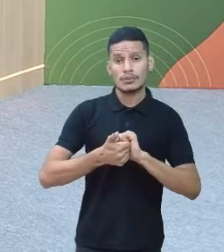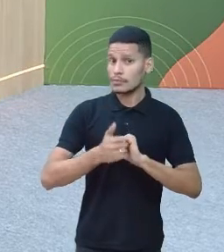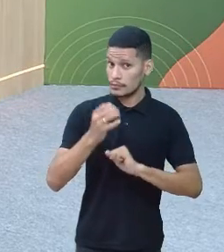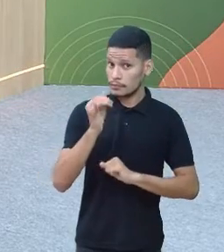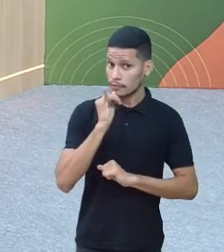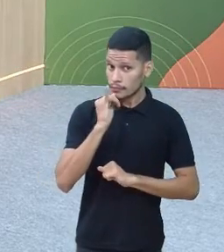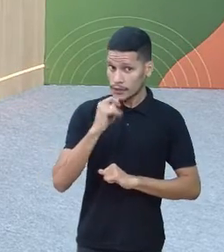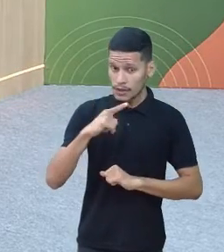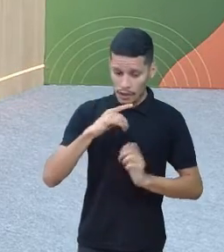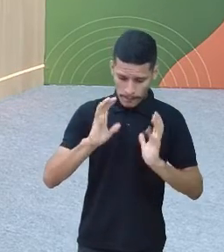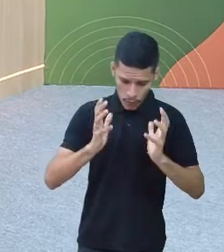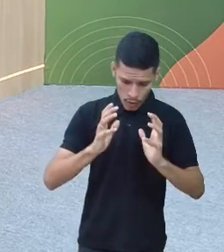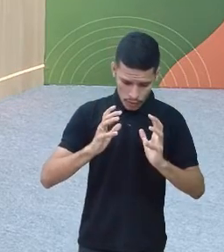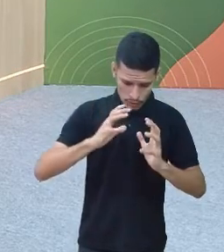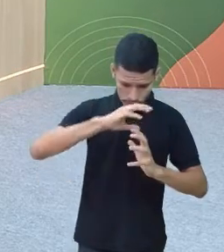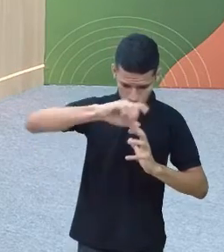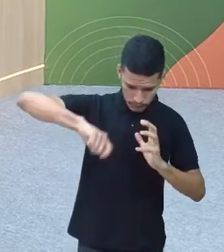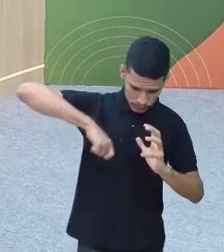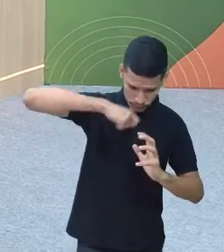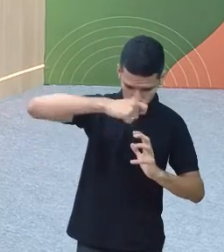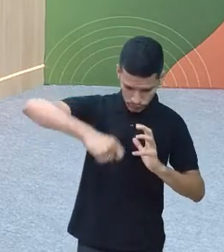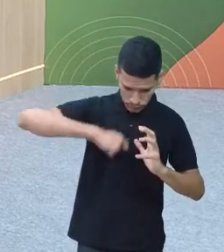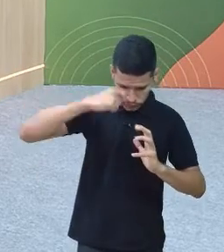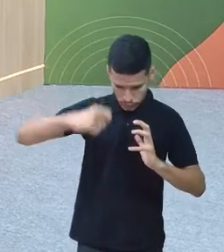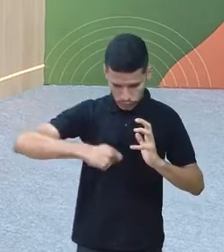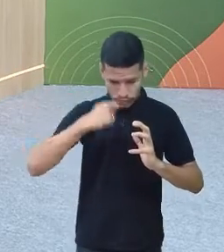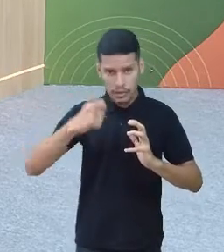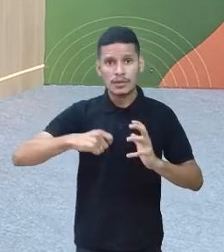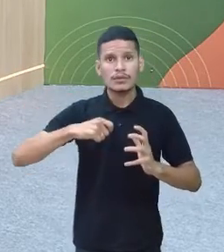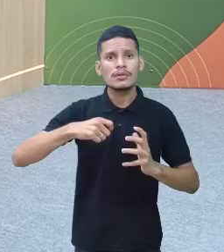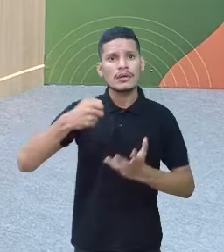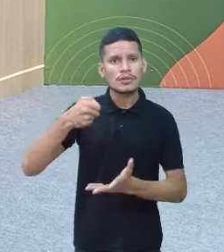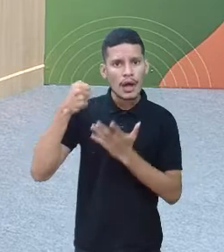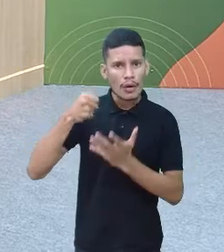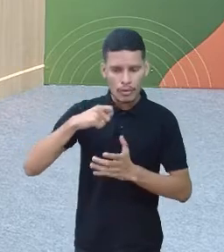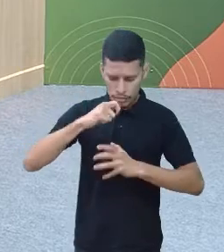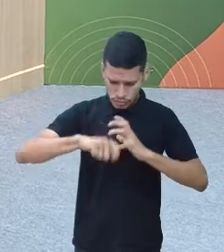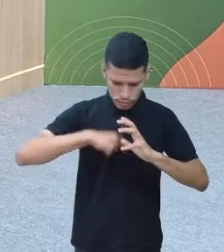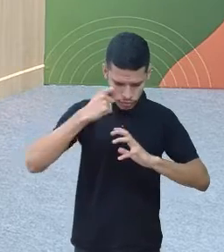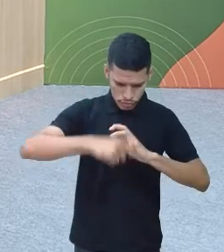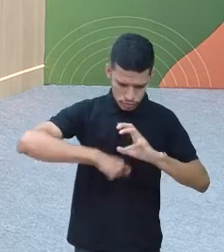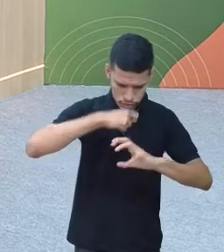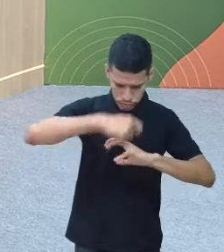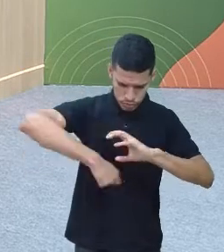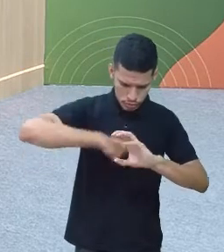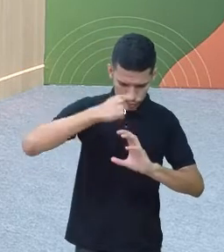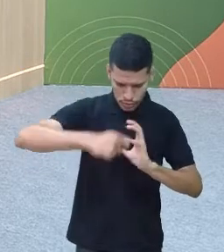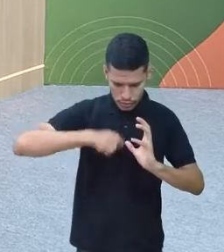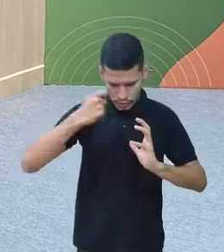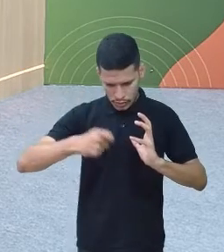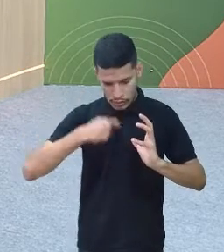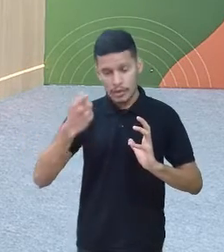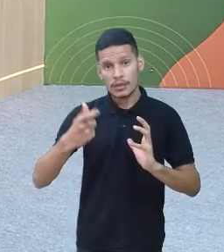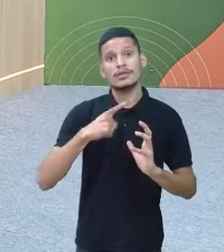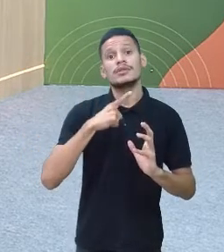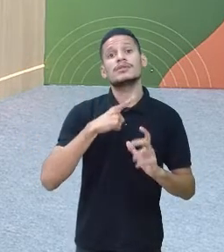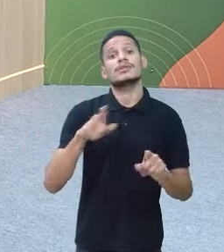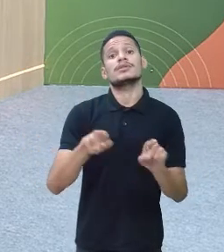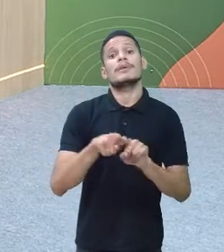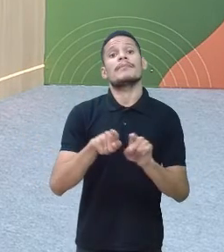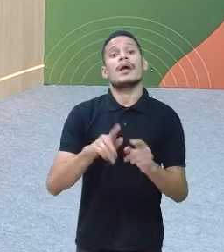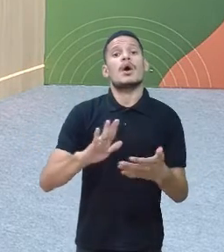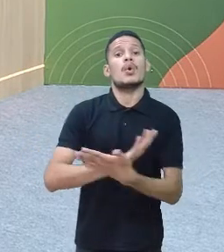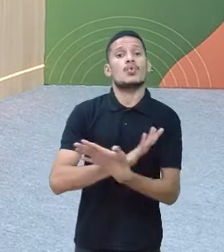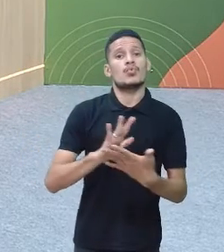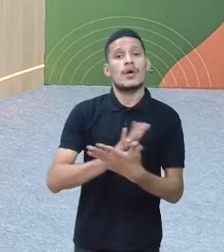uma bola, enrolavam a bola num saco, né? Outros pegavam uma lata, colocavam a